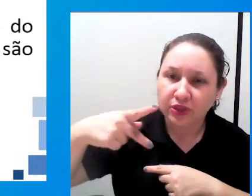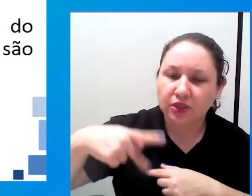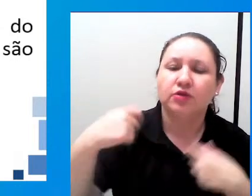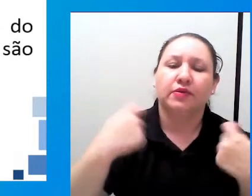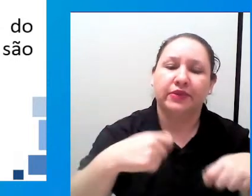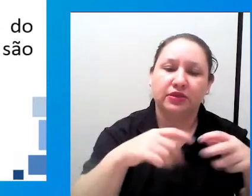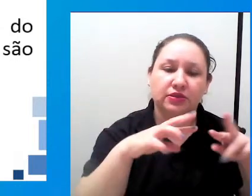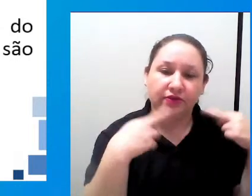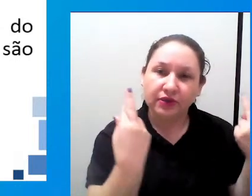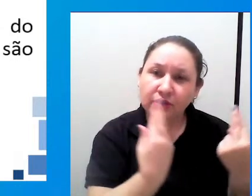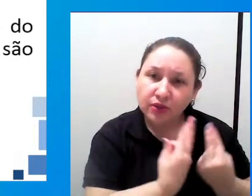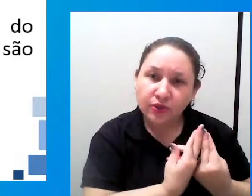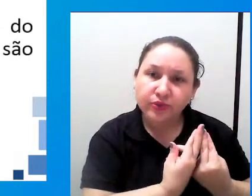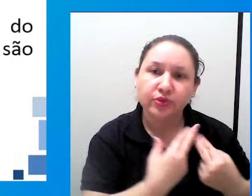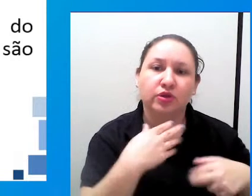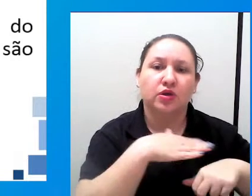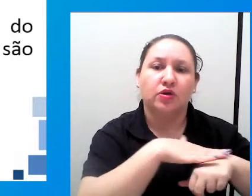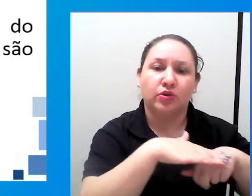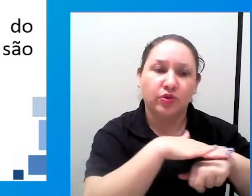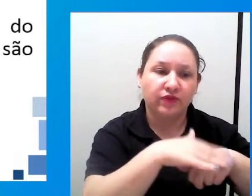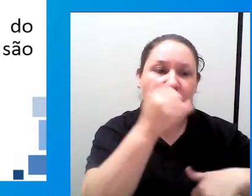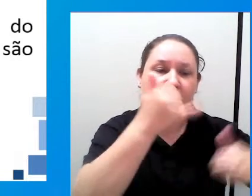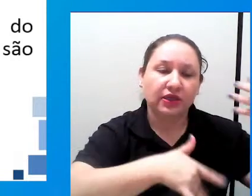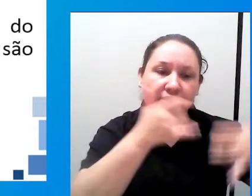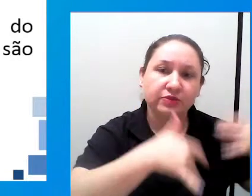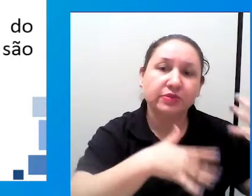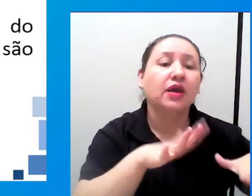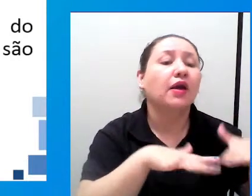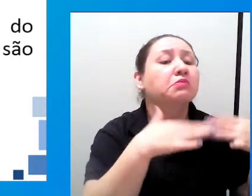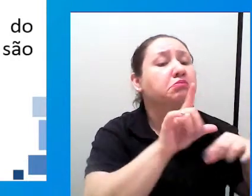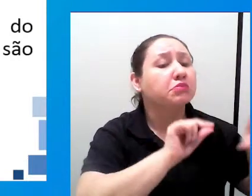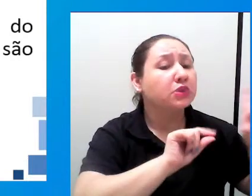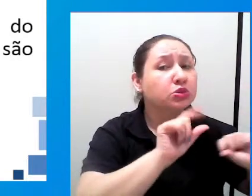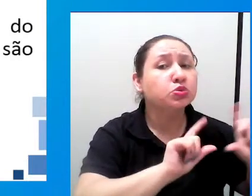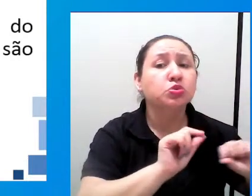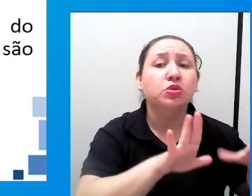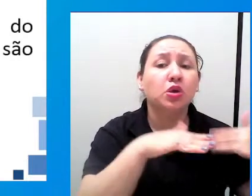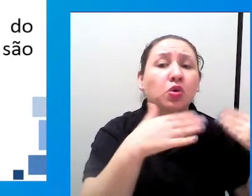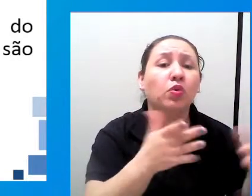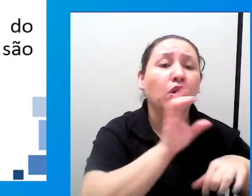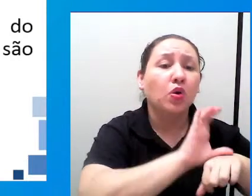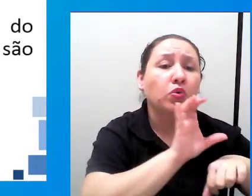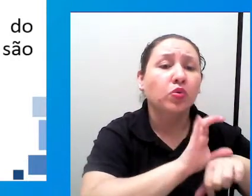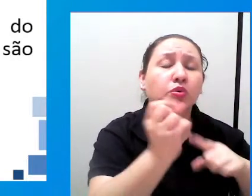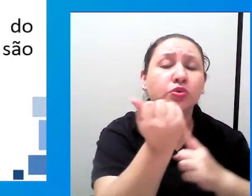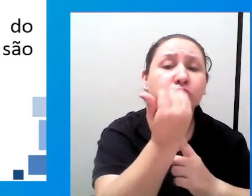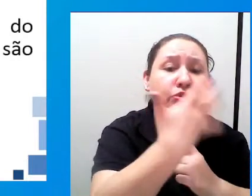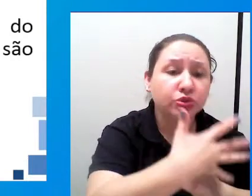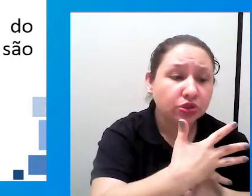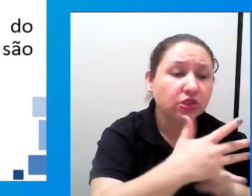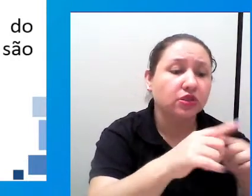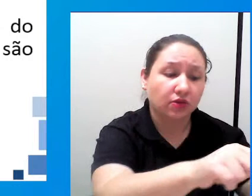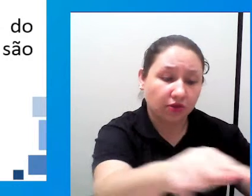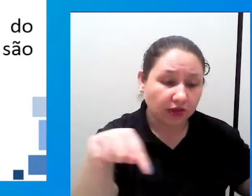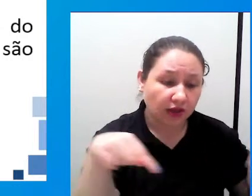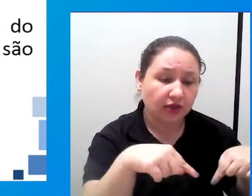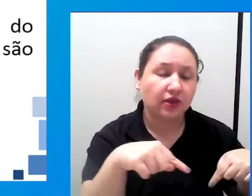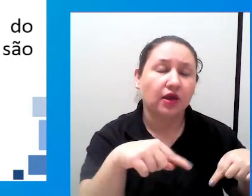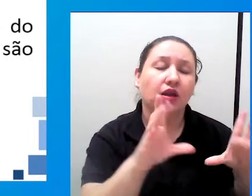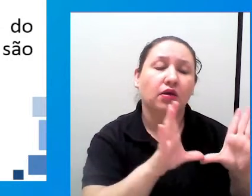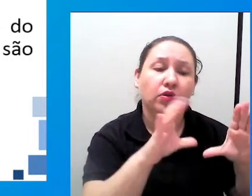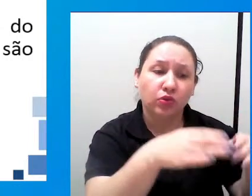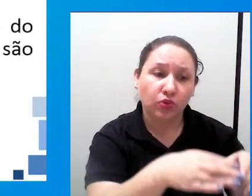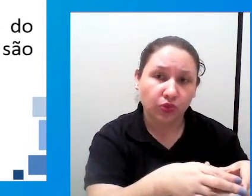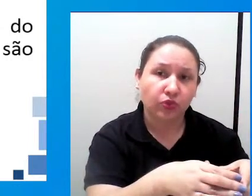quais são as ações de extensão que eles devem executar, ou que eles irão executar com a turma naquele semestre letivo. Então, por